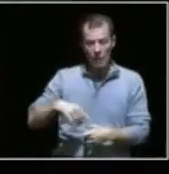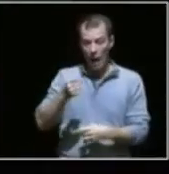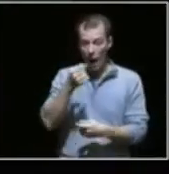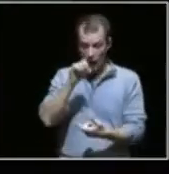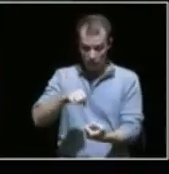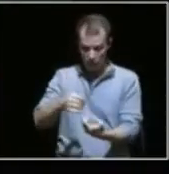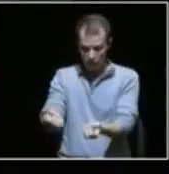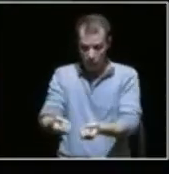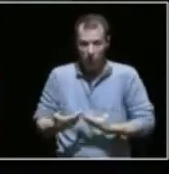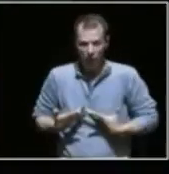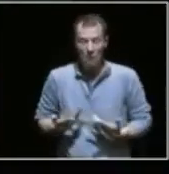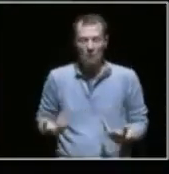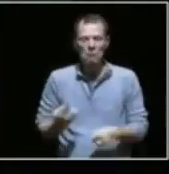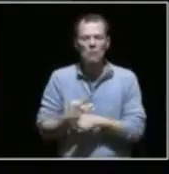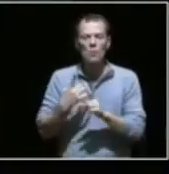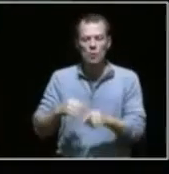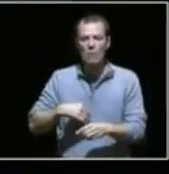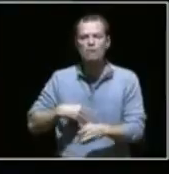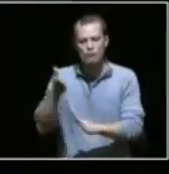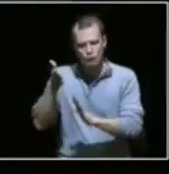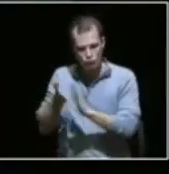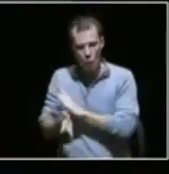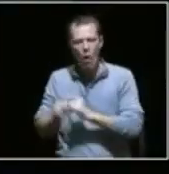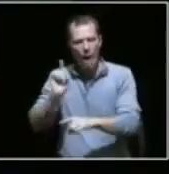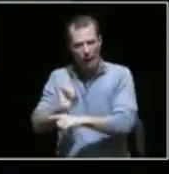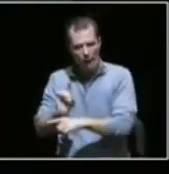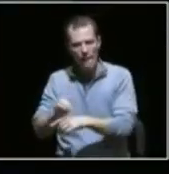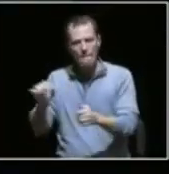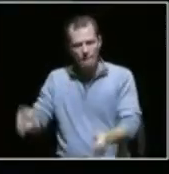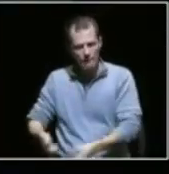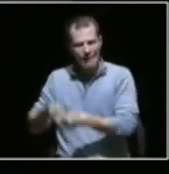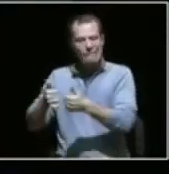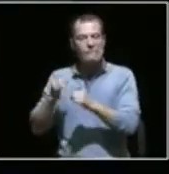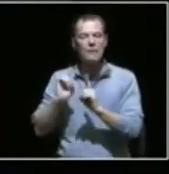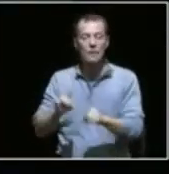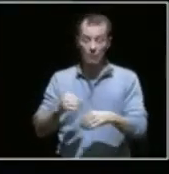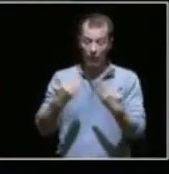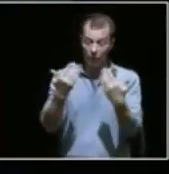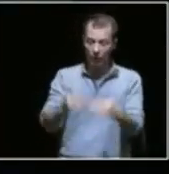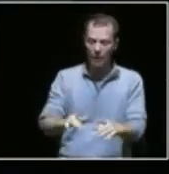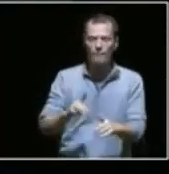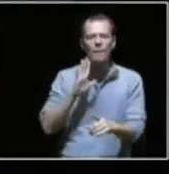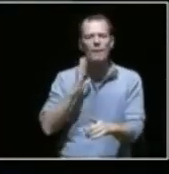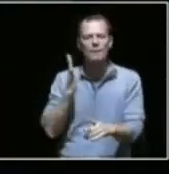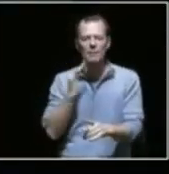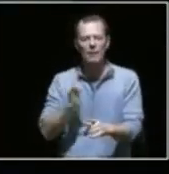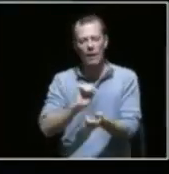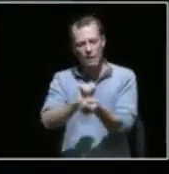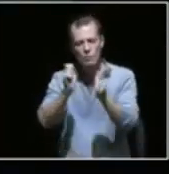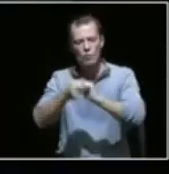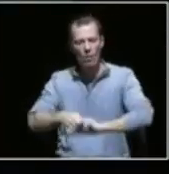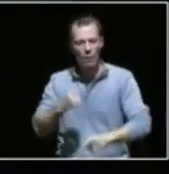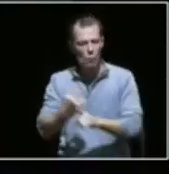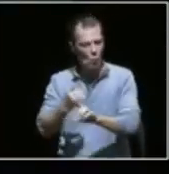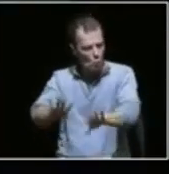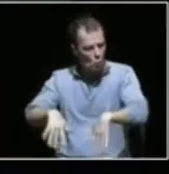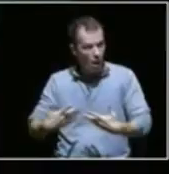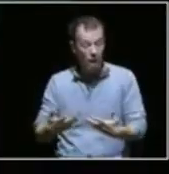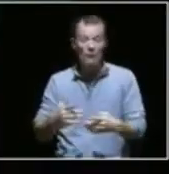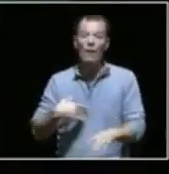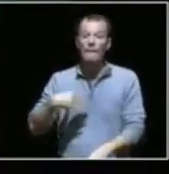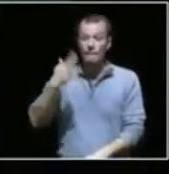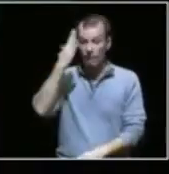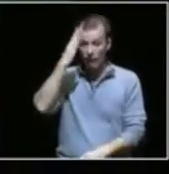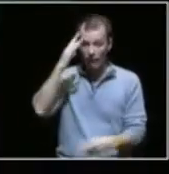via eletrónica de que a mesma foi submetida com sucesso e do prazo disponível para proceder a qualquer alteração julgada necessária. Está previsto